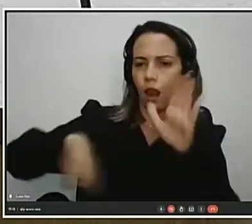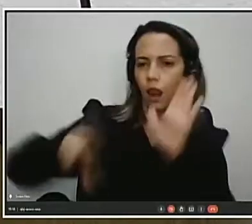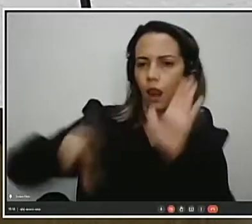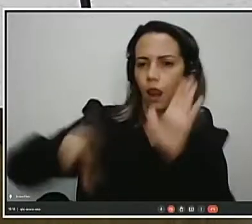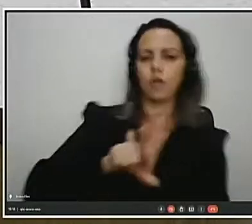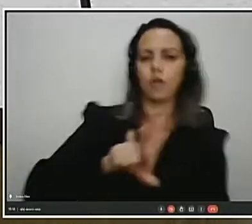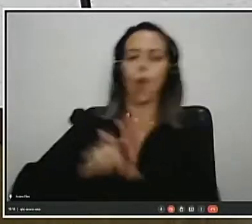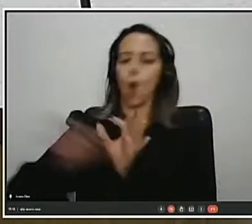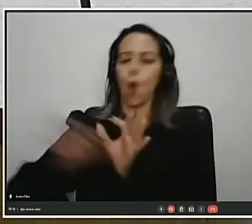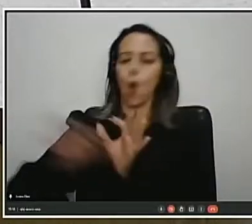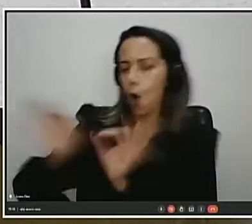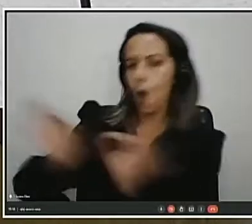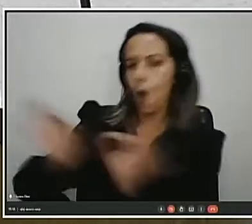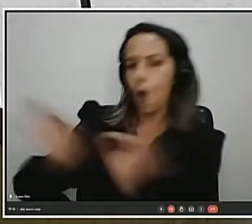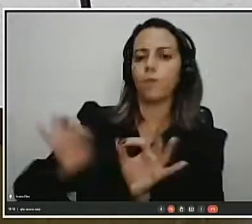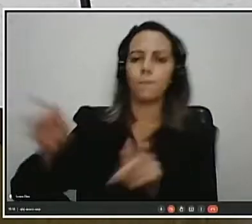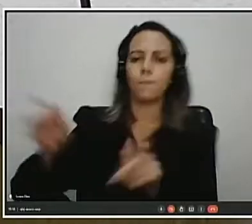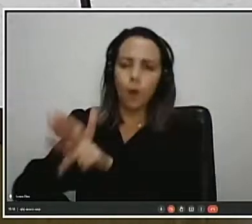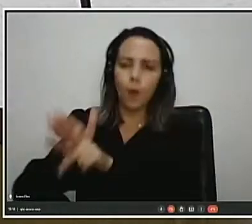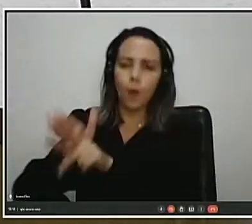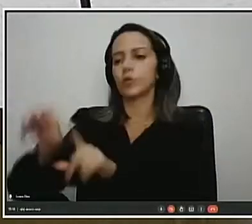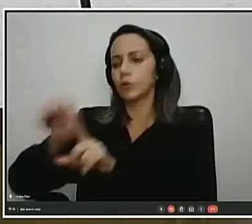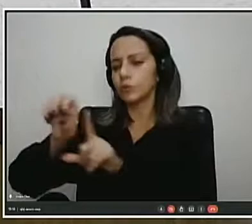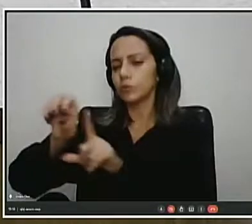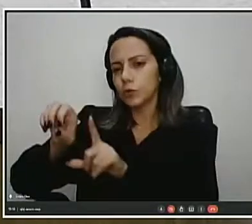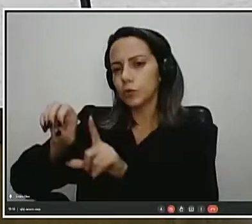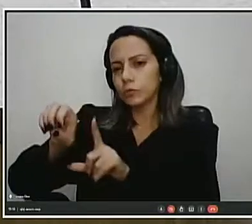civil e empresa, dentre outros.